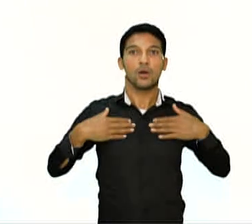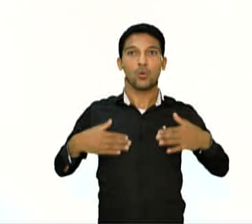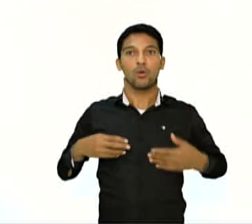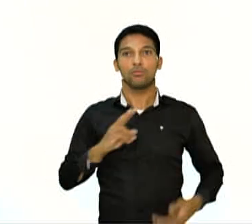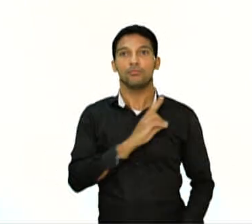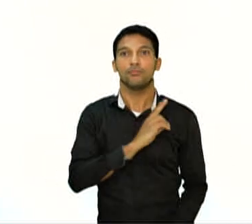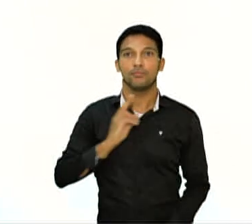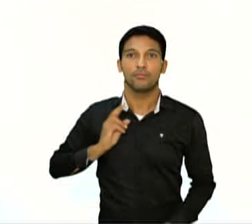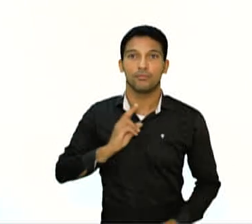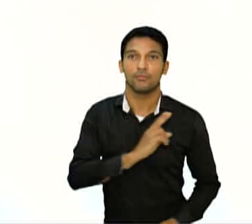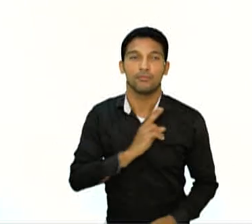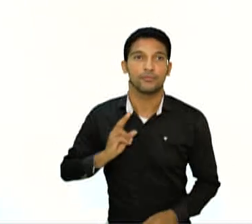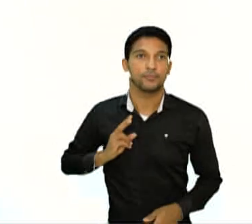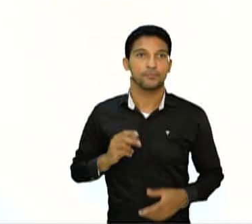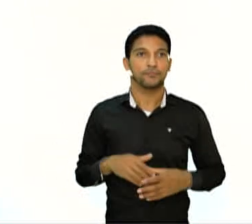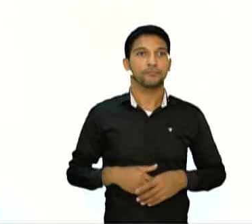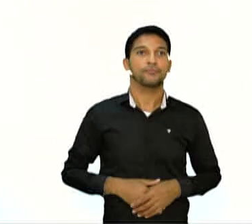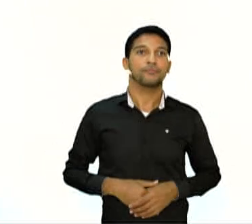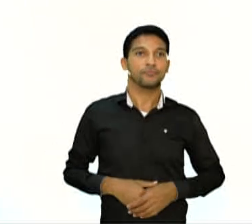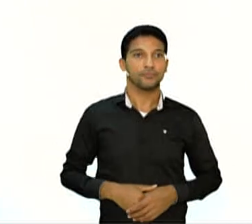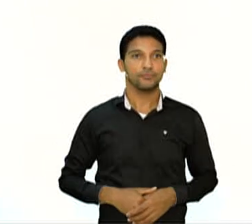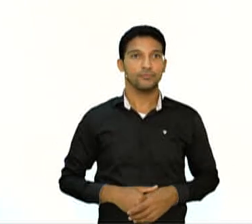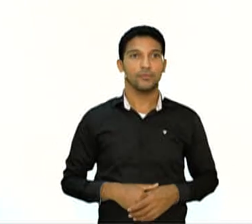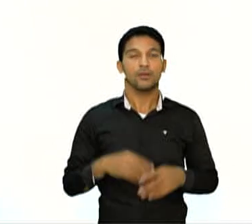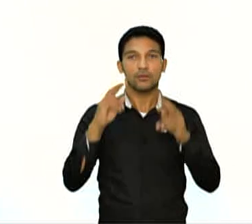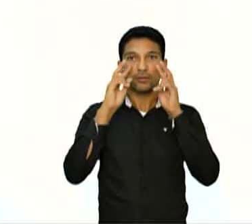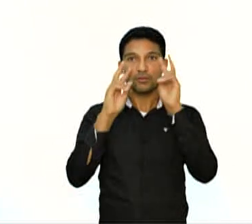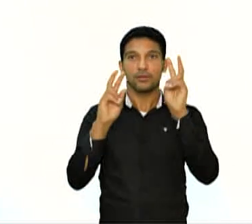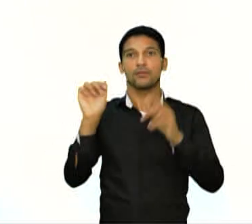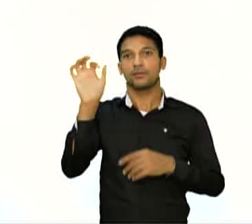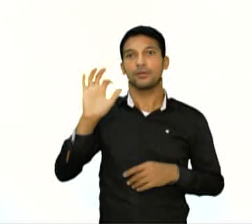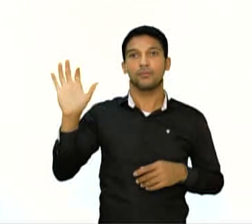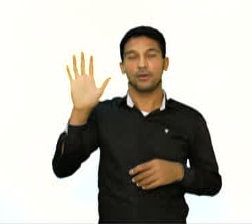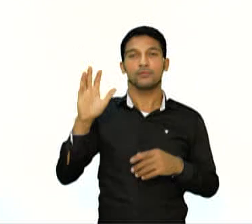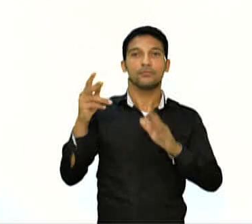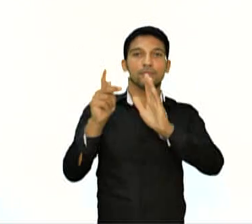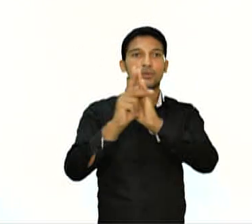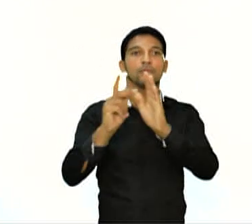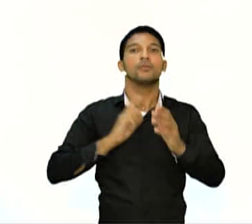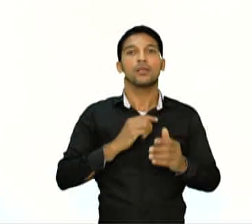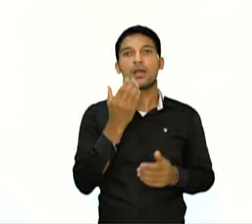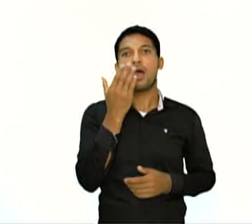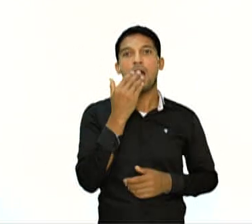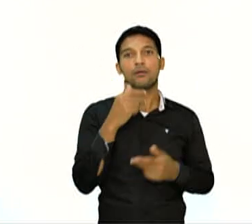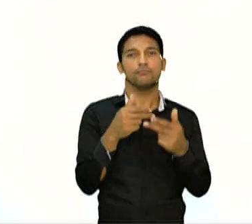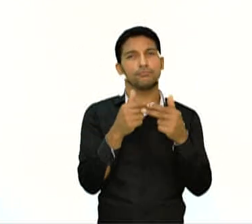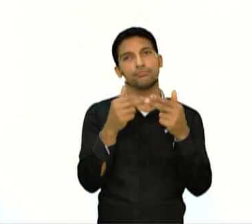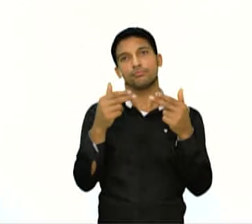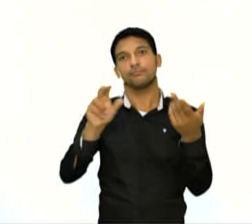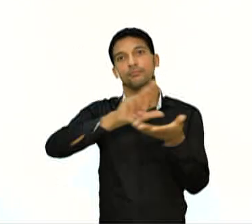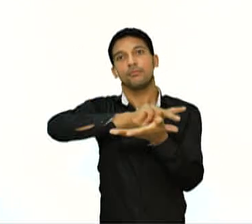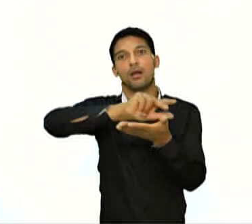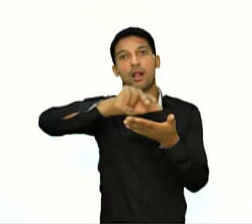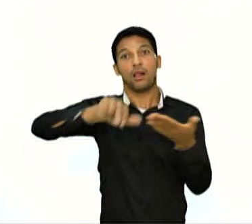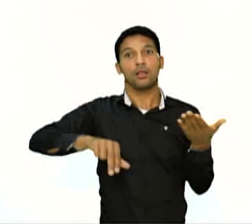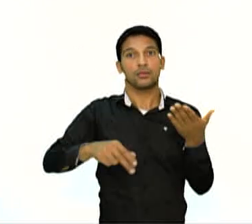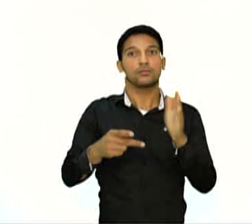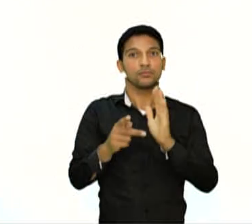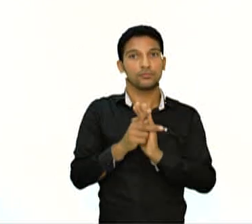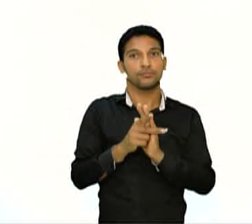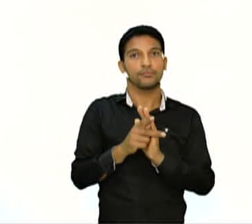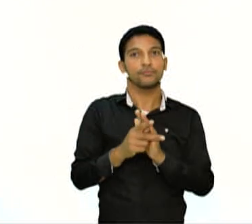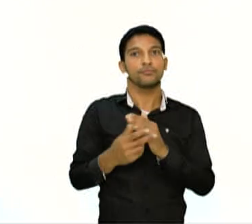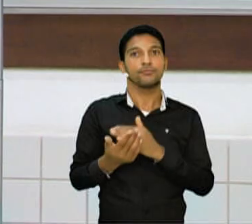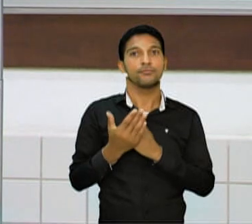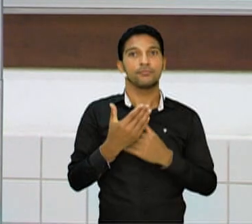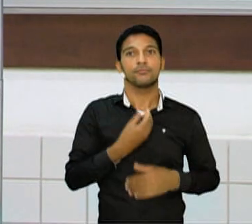nosso cotidiano. Aqui uma imagem apenas representativa da diversificação que deve estar embutida na cabeça de vocês.